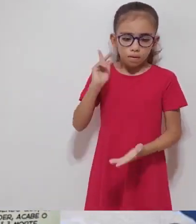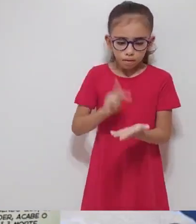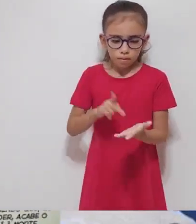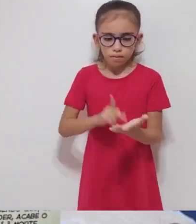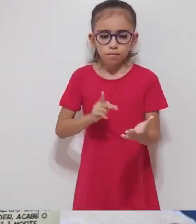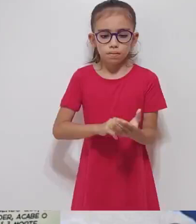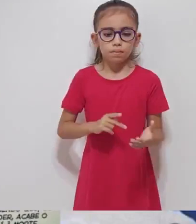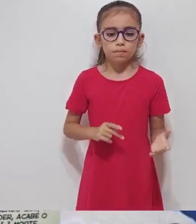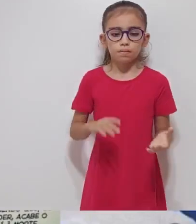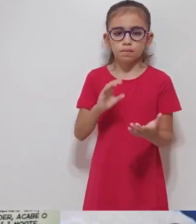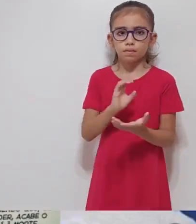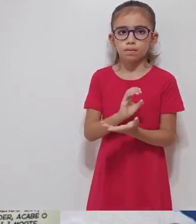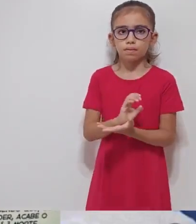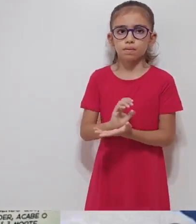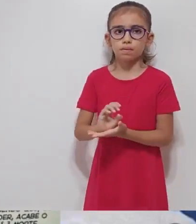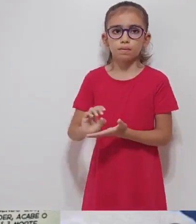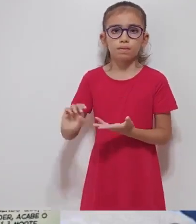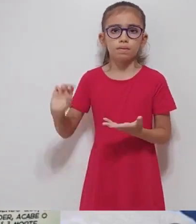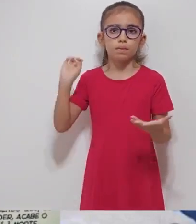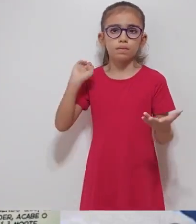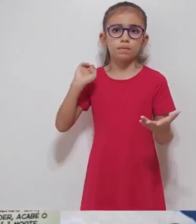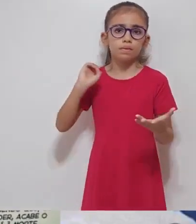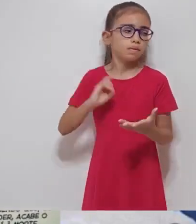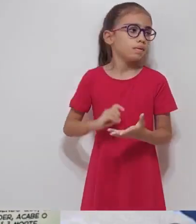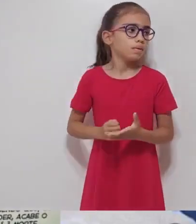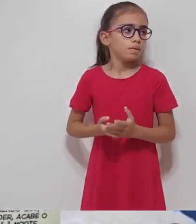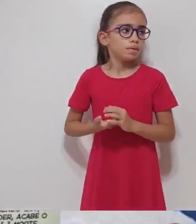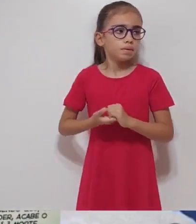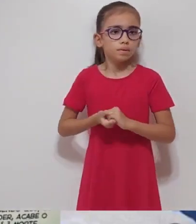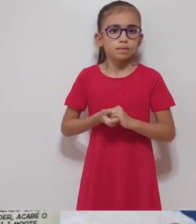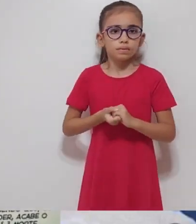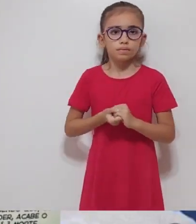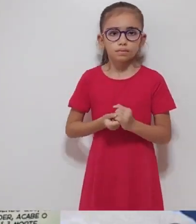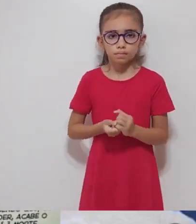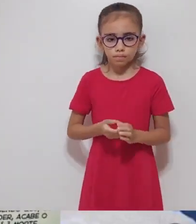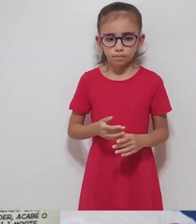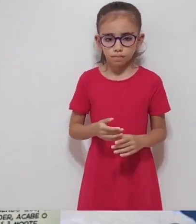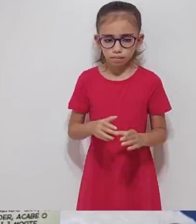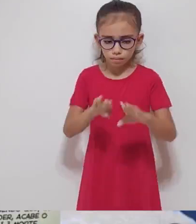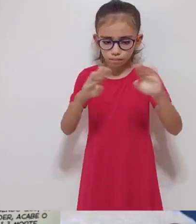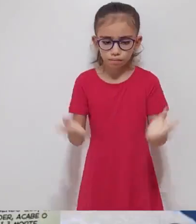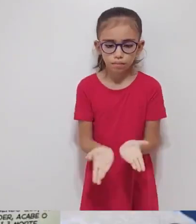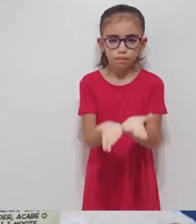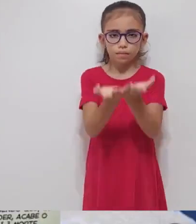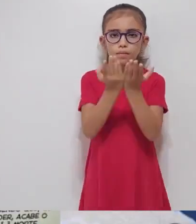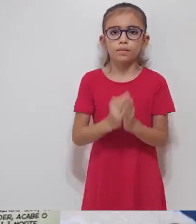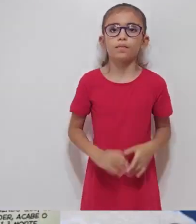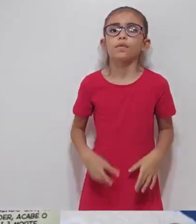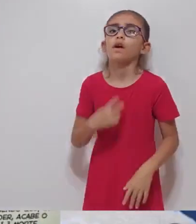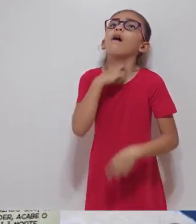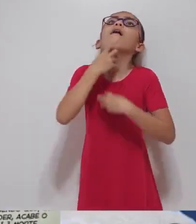verdadeiro. Então Elias propôs que os profetas de Baal construíssem um altar